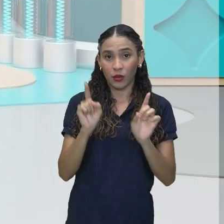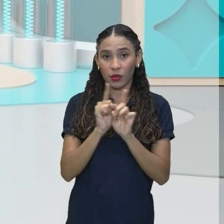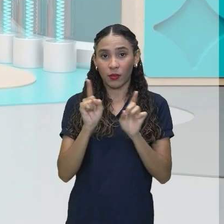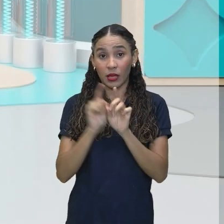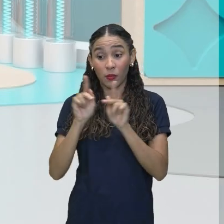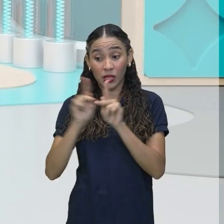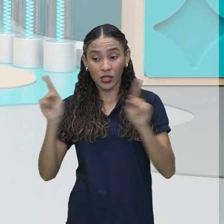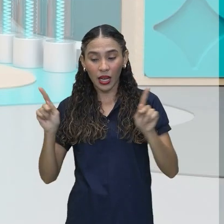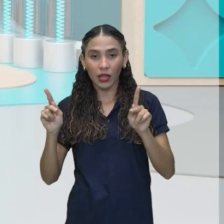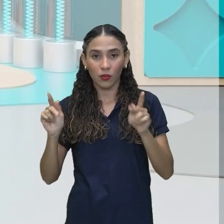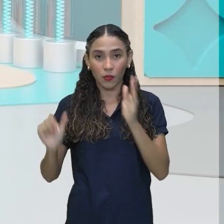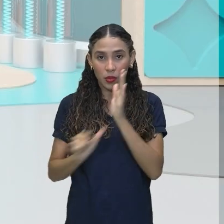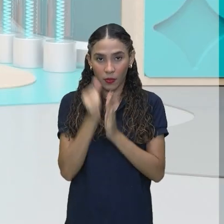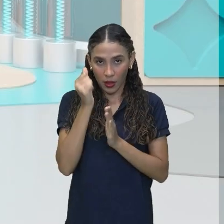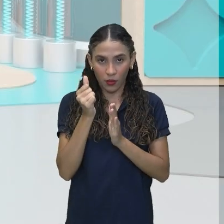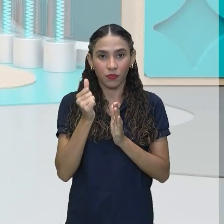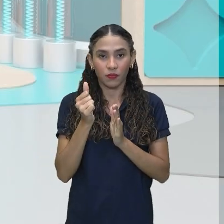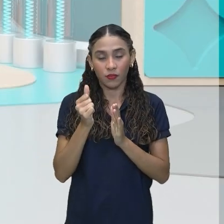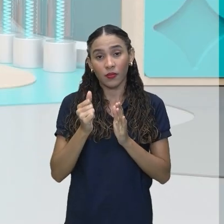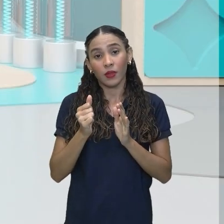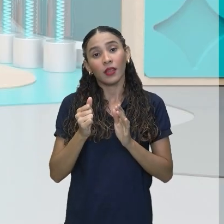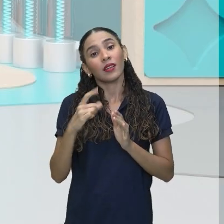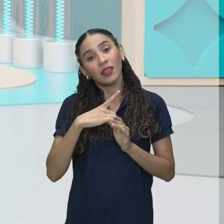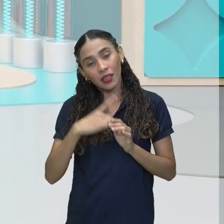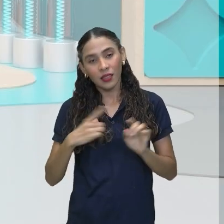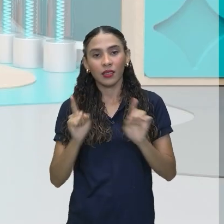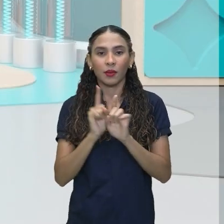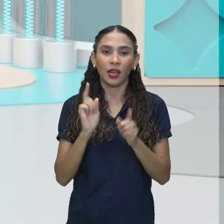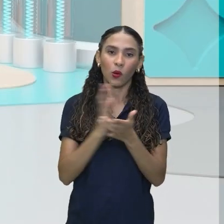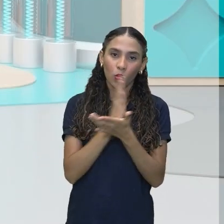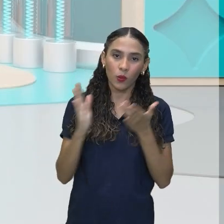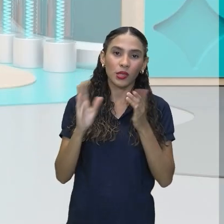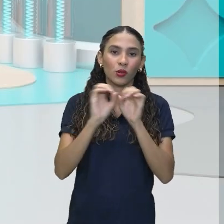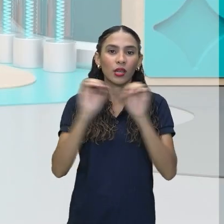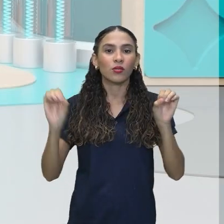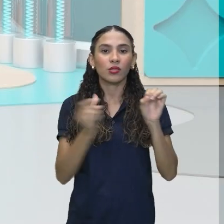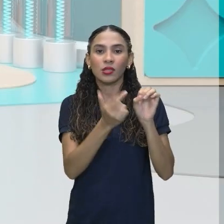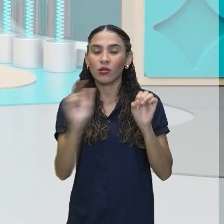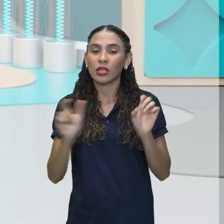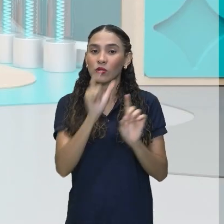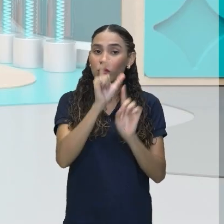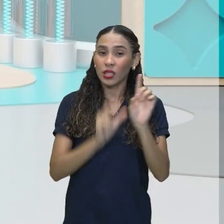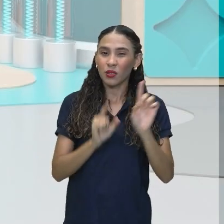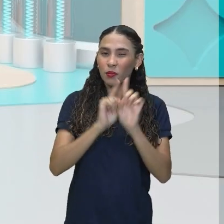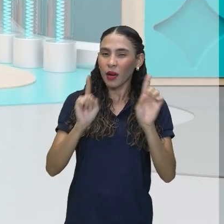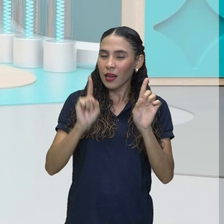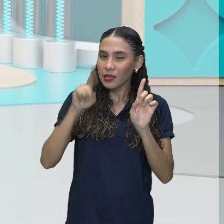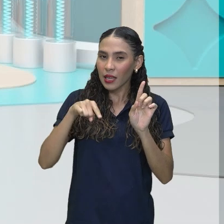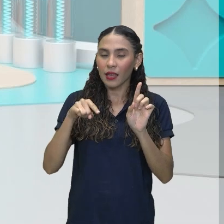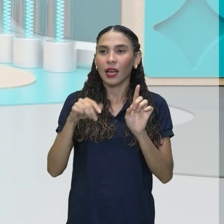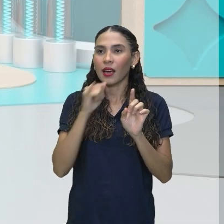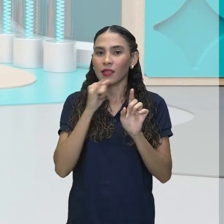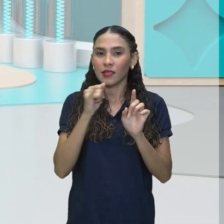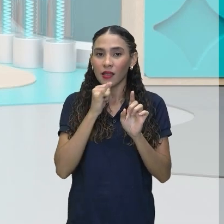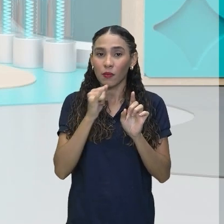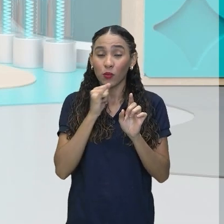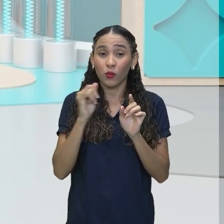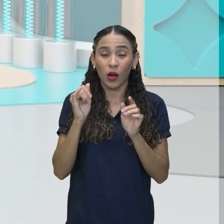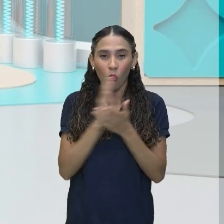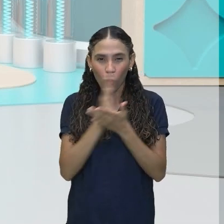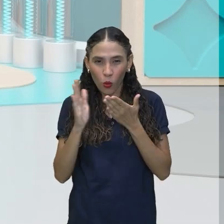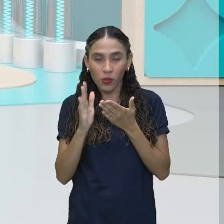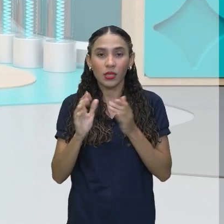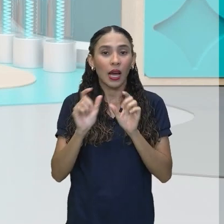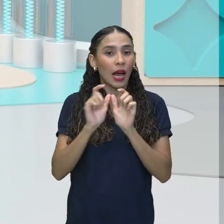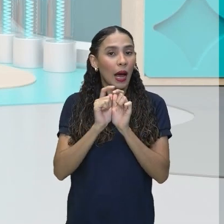primeiro passo, tá bom? Claro que tem aí algumas orações que não tem sujeito, mas é uma pequena parte, tá? A maioria tem